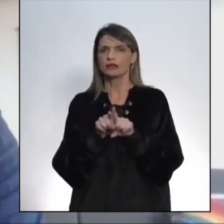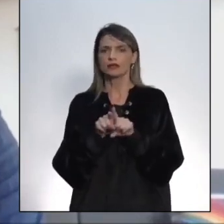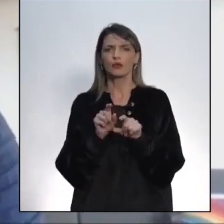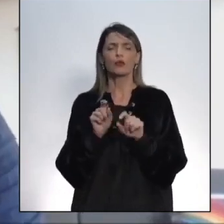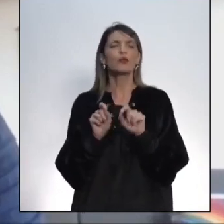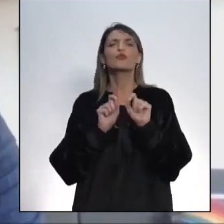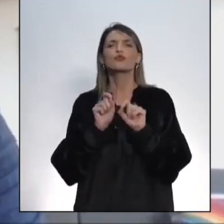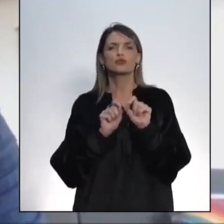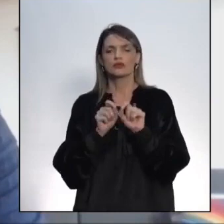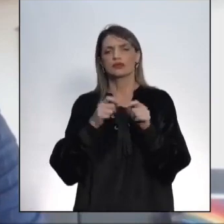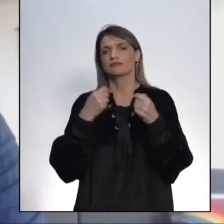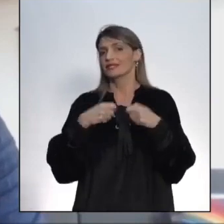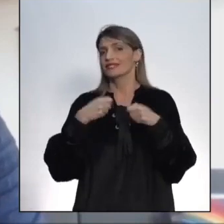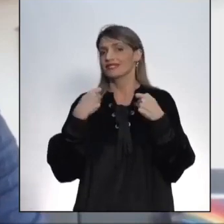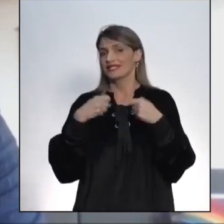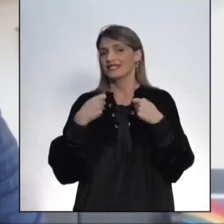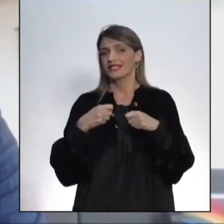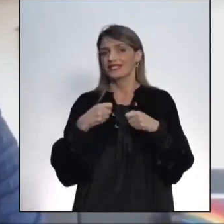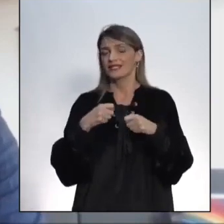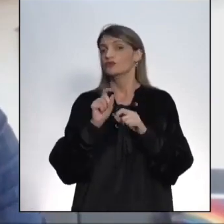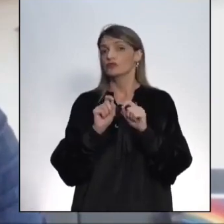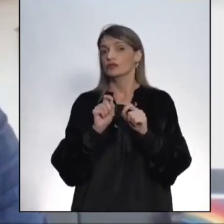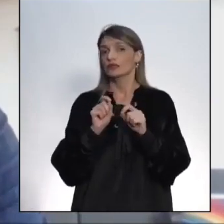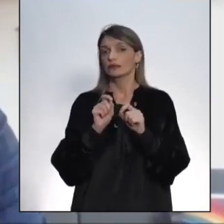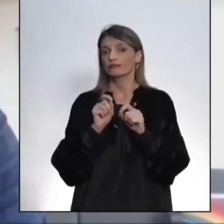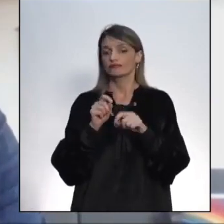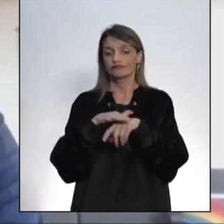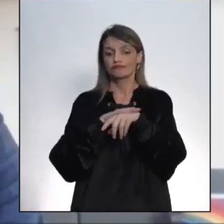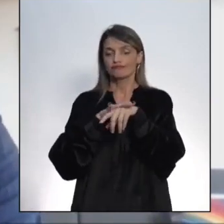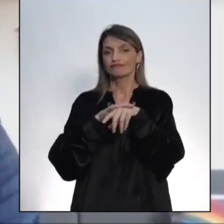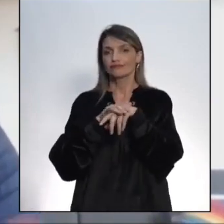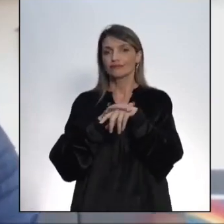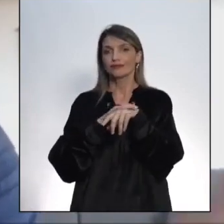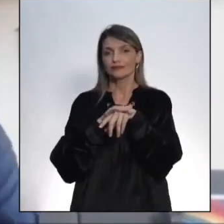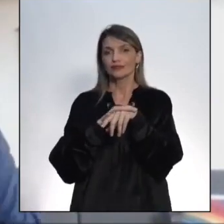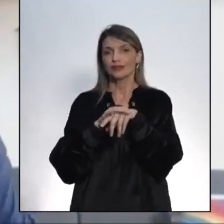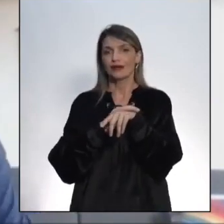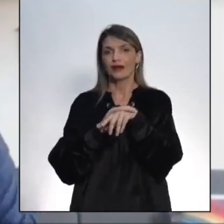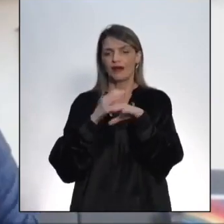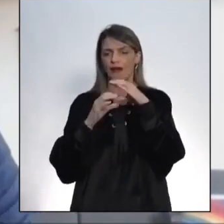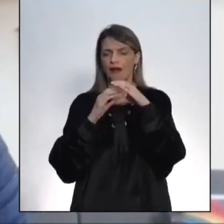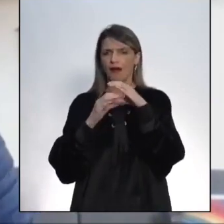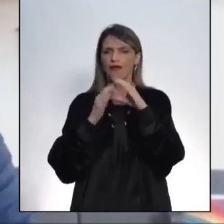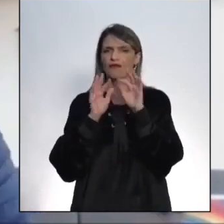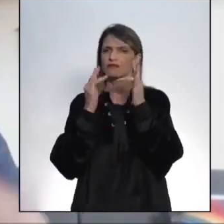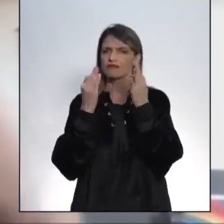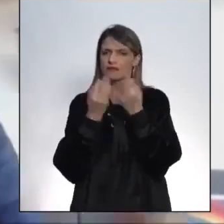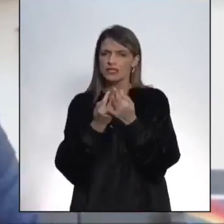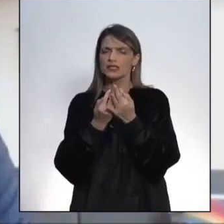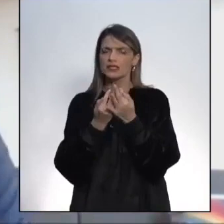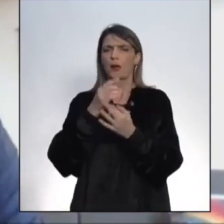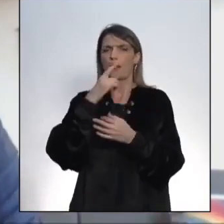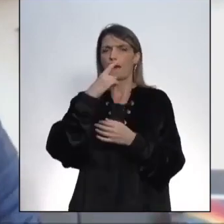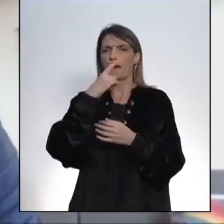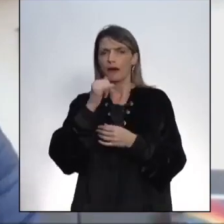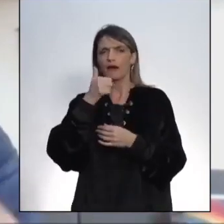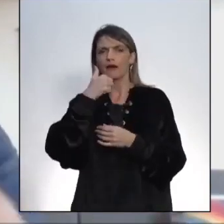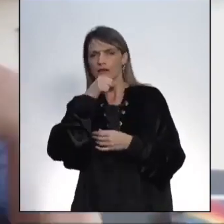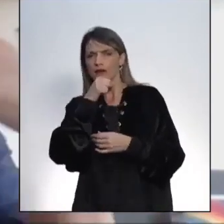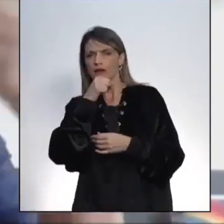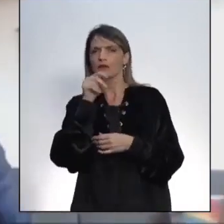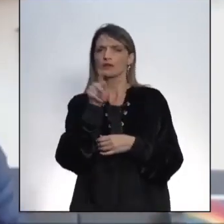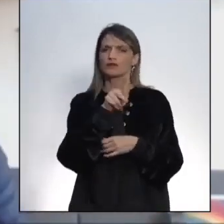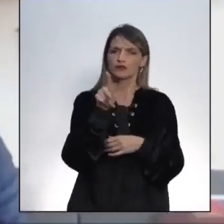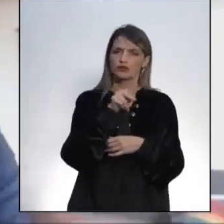intervenção. A gente precisa poder conversar, né? E conversar com os nossos pares, os nossos professores, como vocês estão se